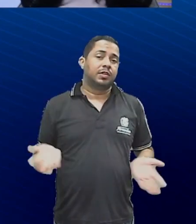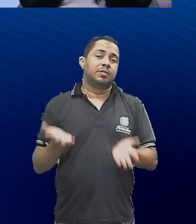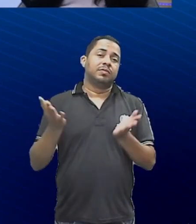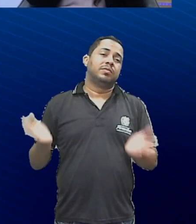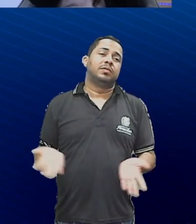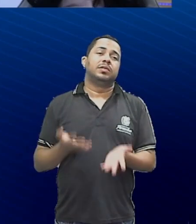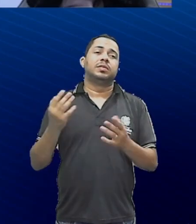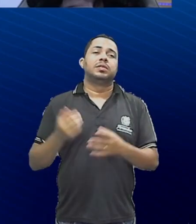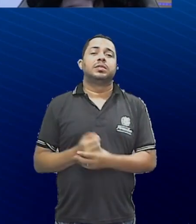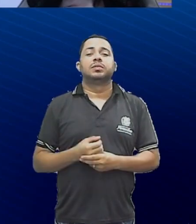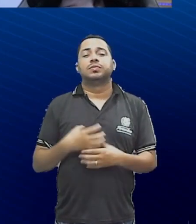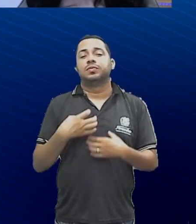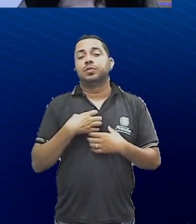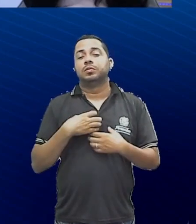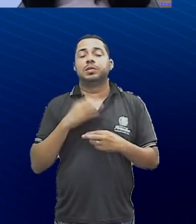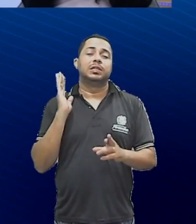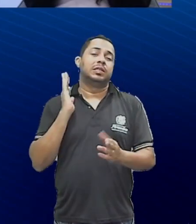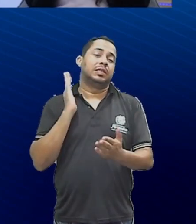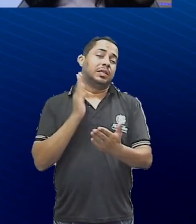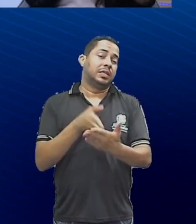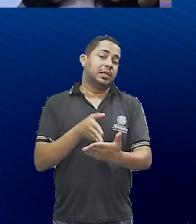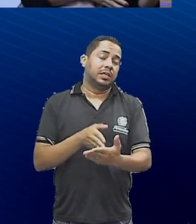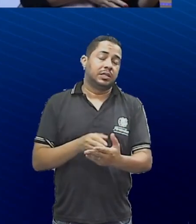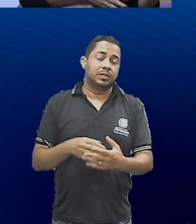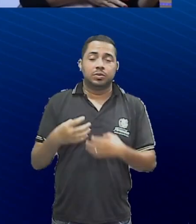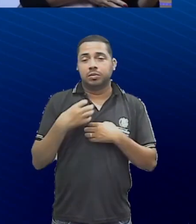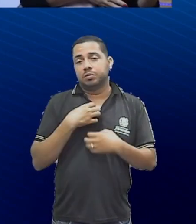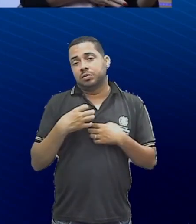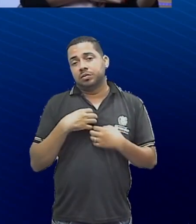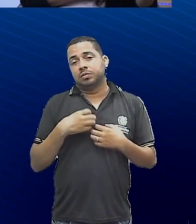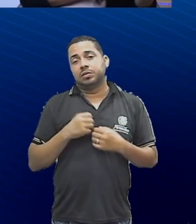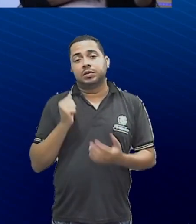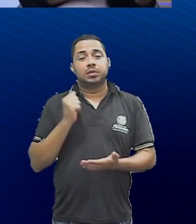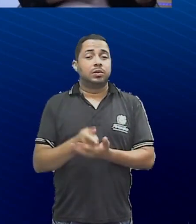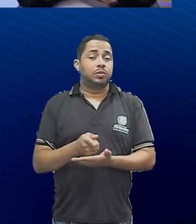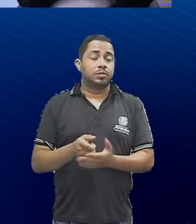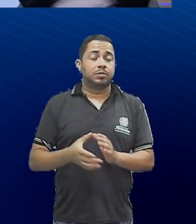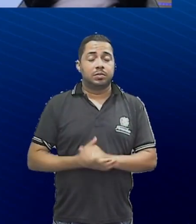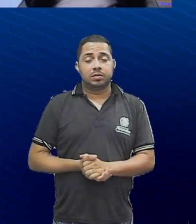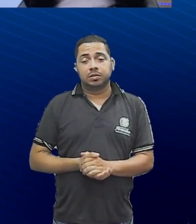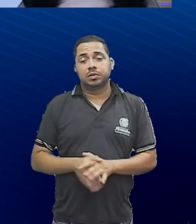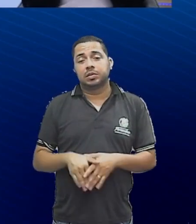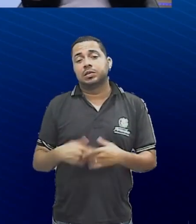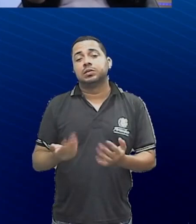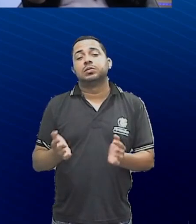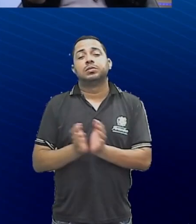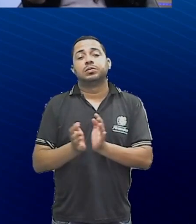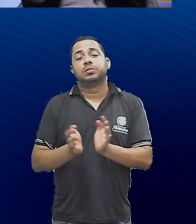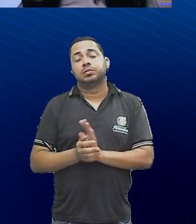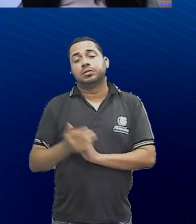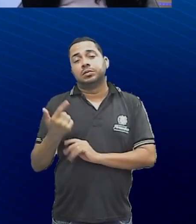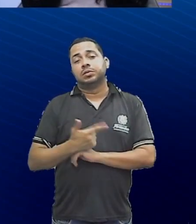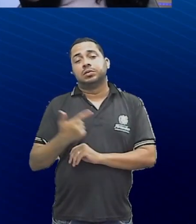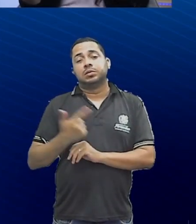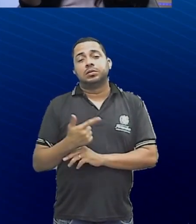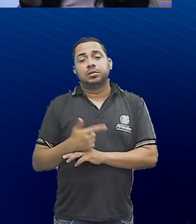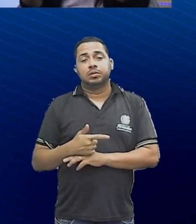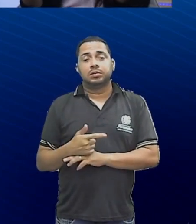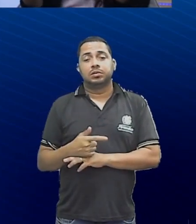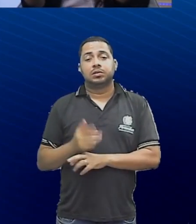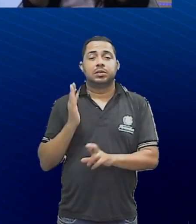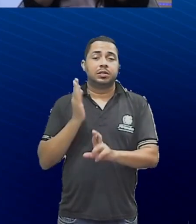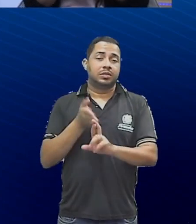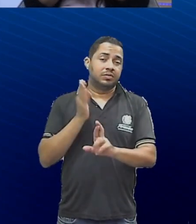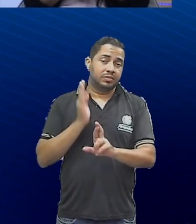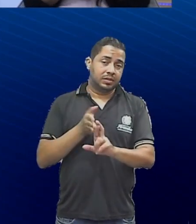ali de forma direta no comportamento de compra. E o segundo grupo, é o grupo de